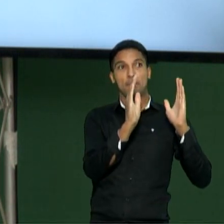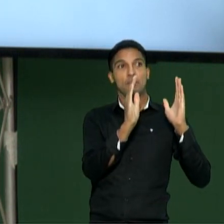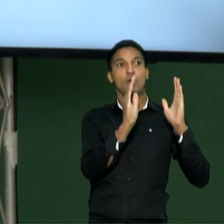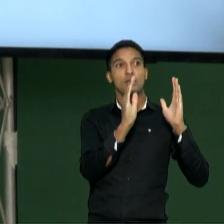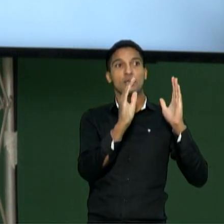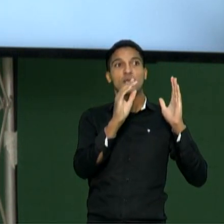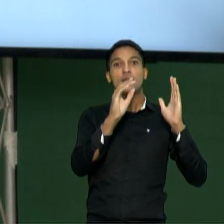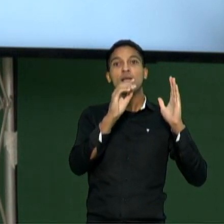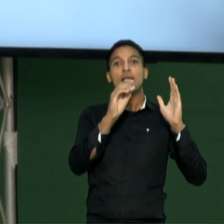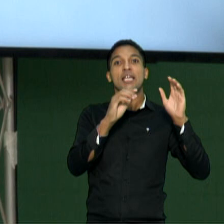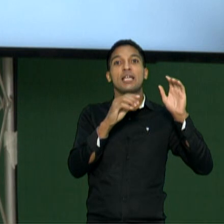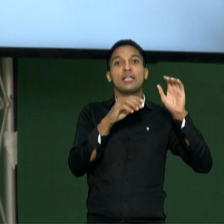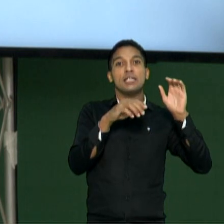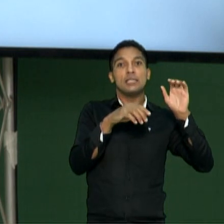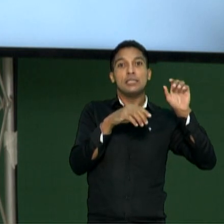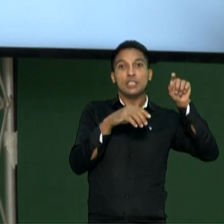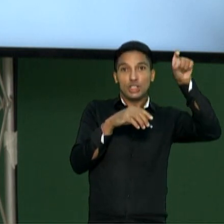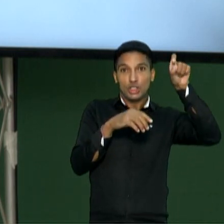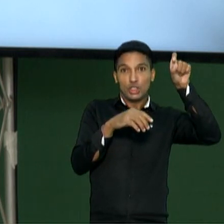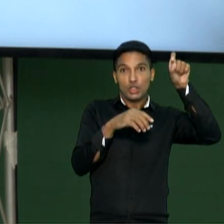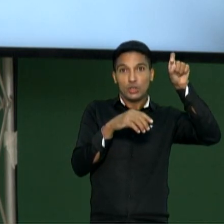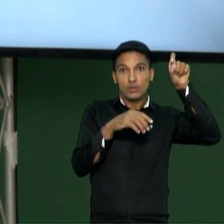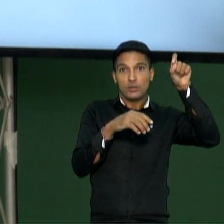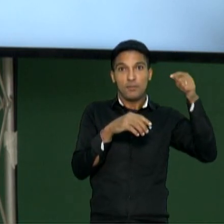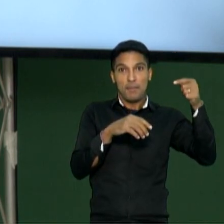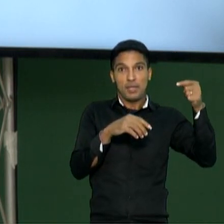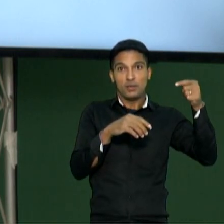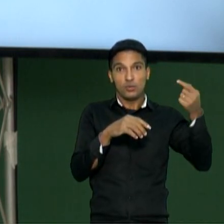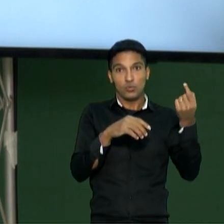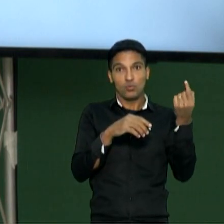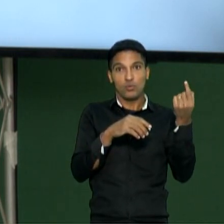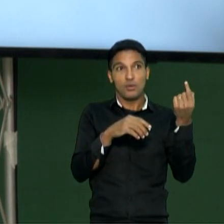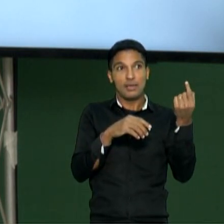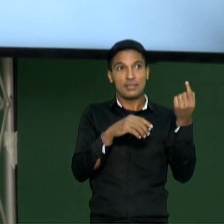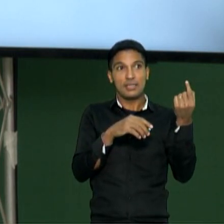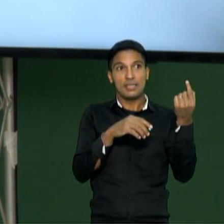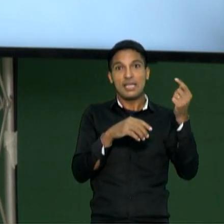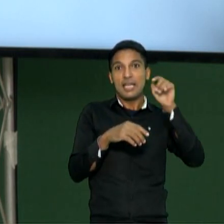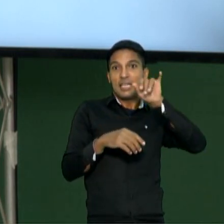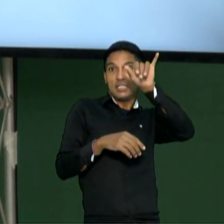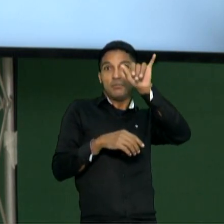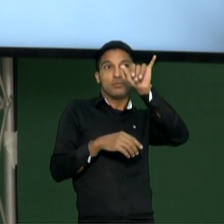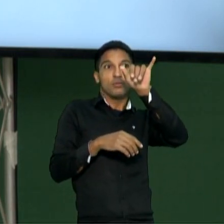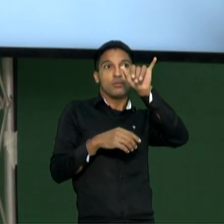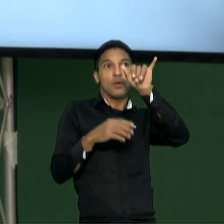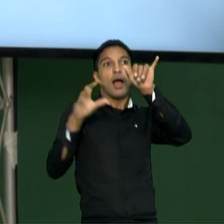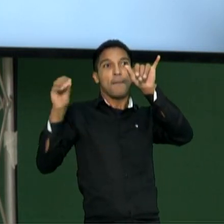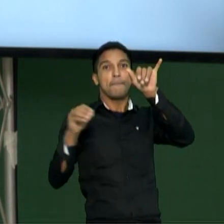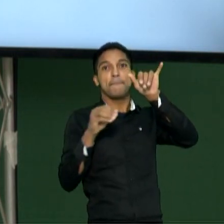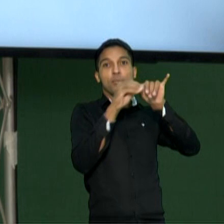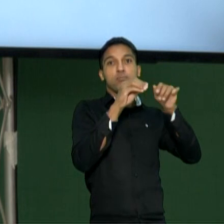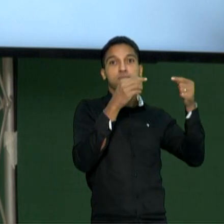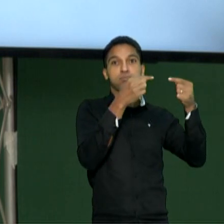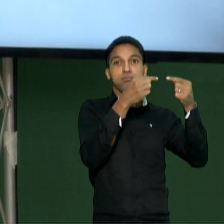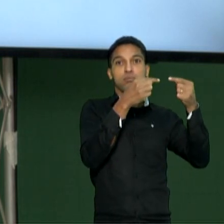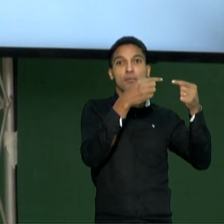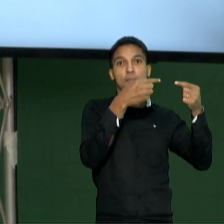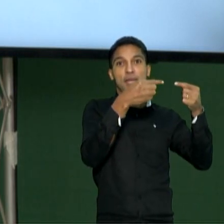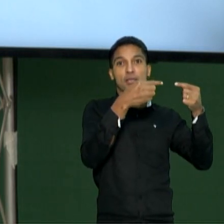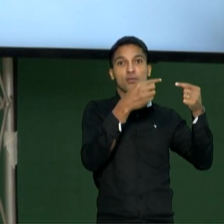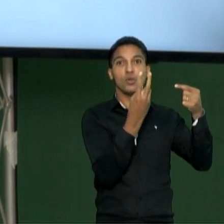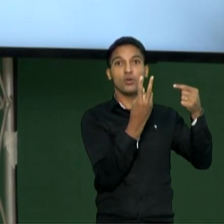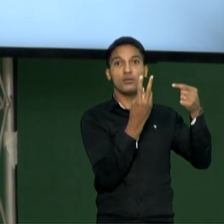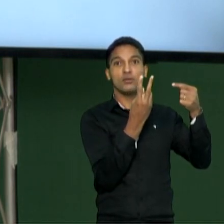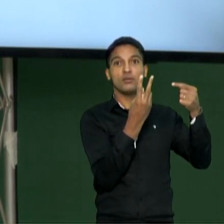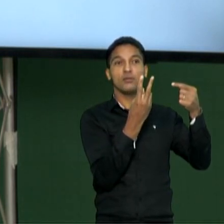Então, o correspondente do menos 1 é o menos 2. O mesmo para a tabela, né, para os demais valores da